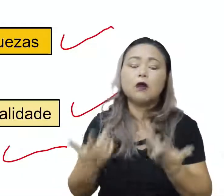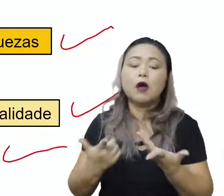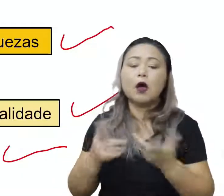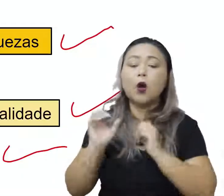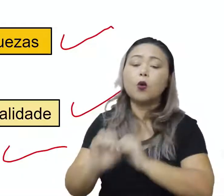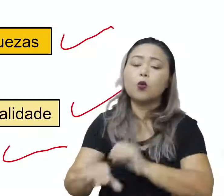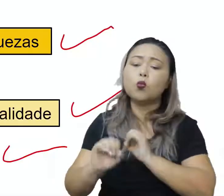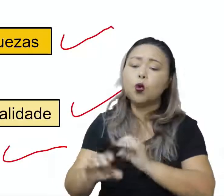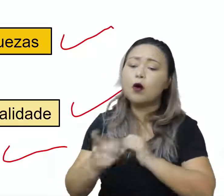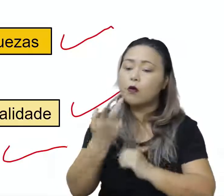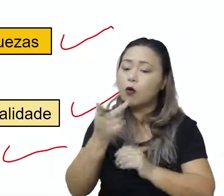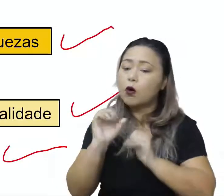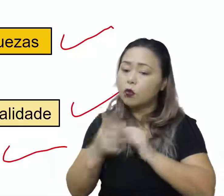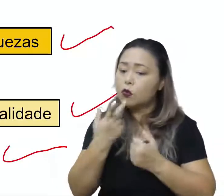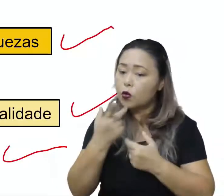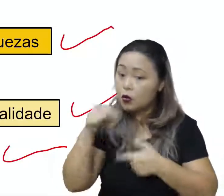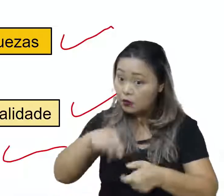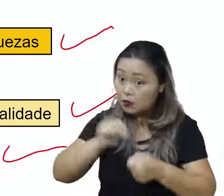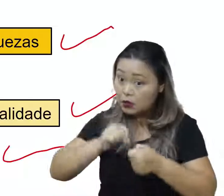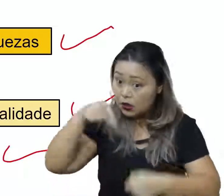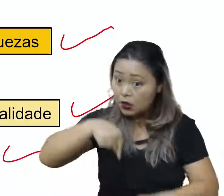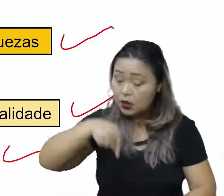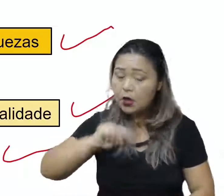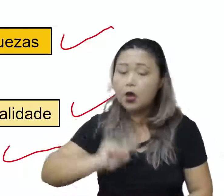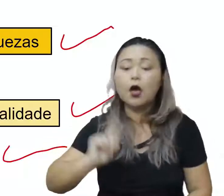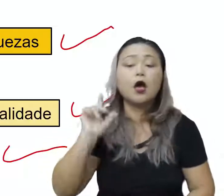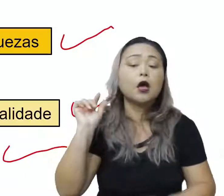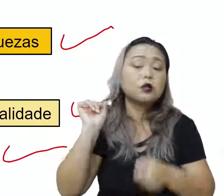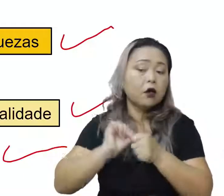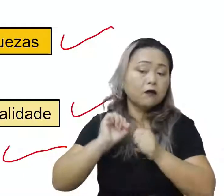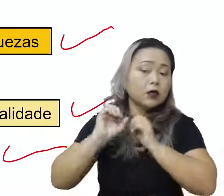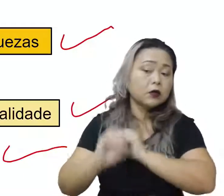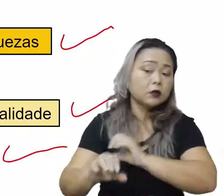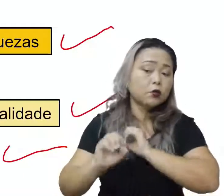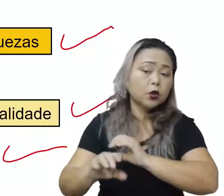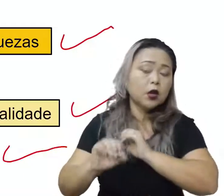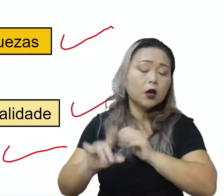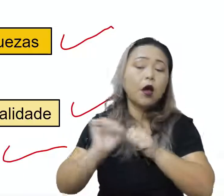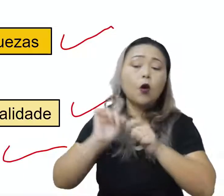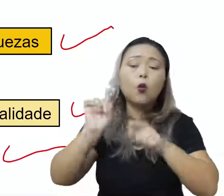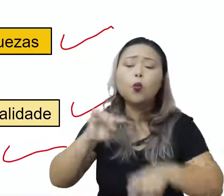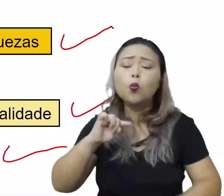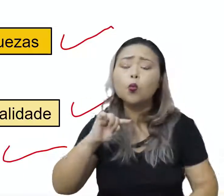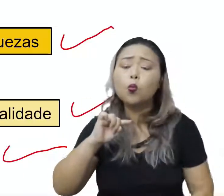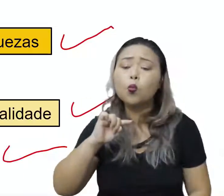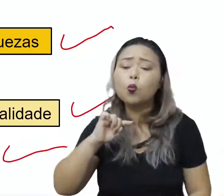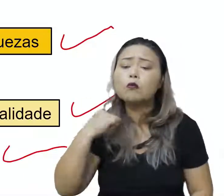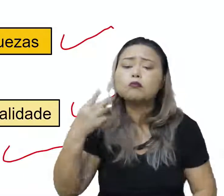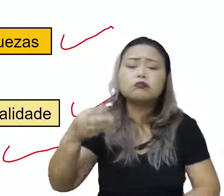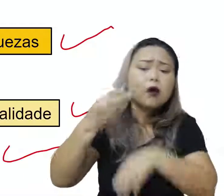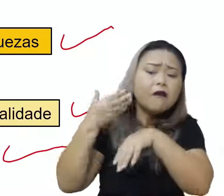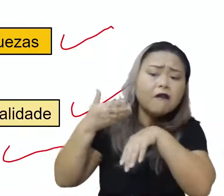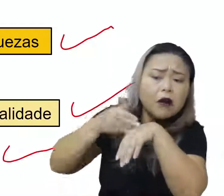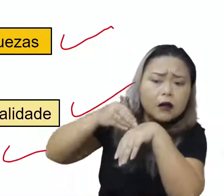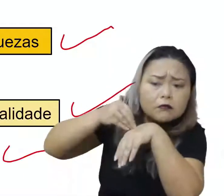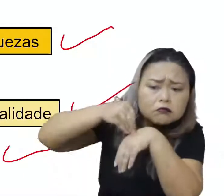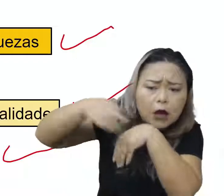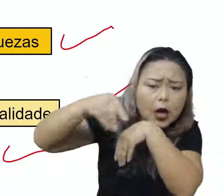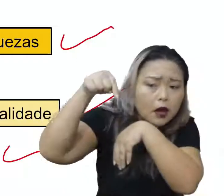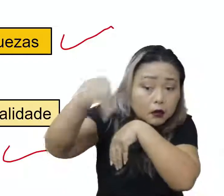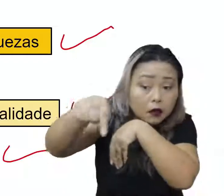educação, como nós agora estamos fazendo aqui, Nós fazemos a educação para que cheguemos até você